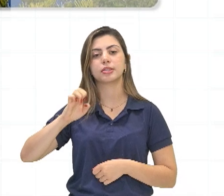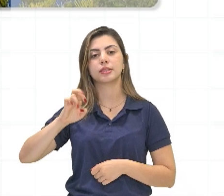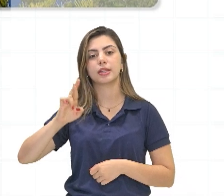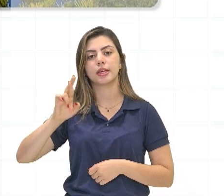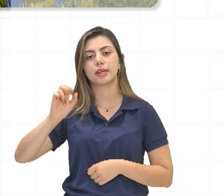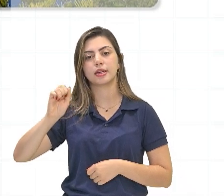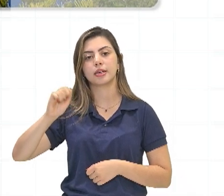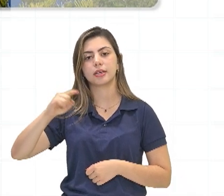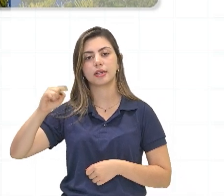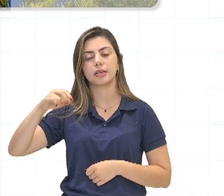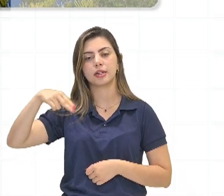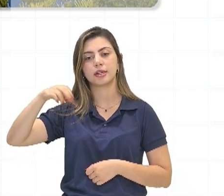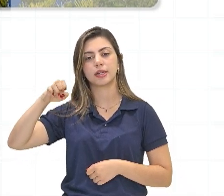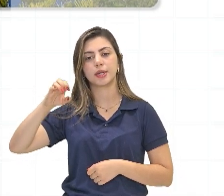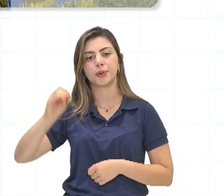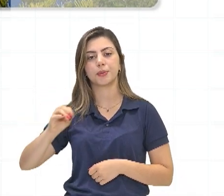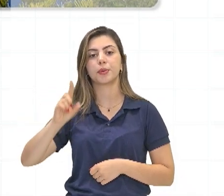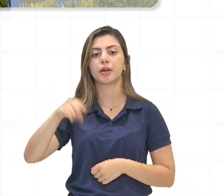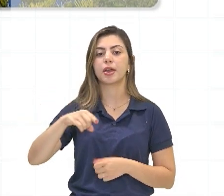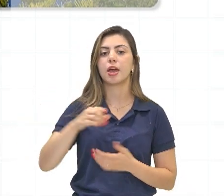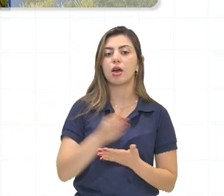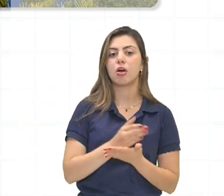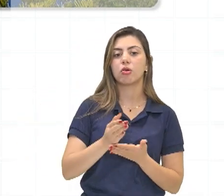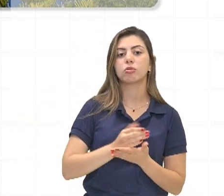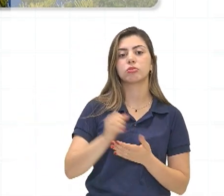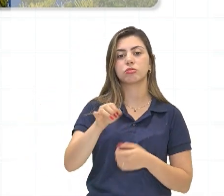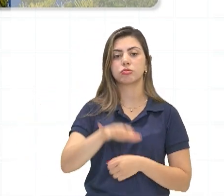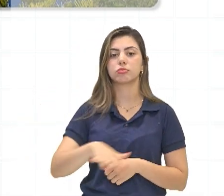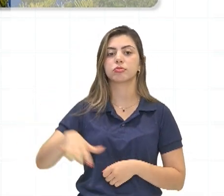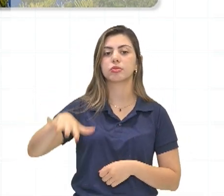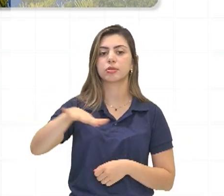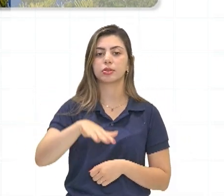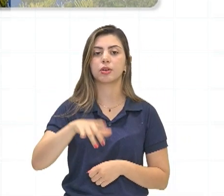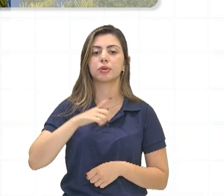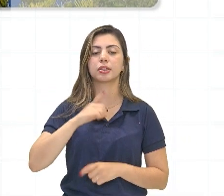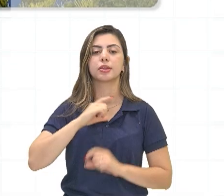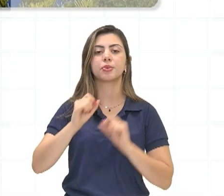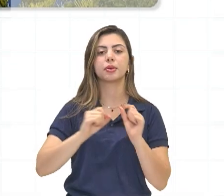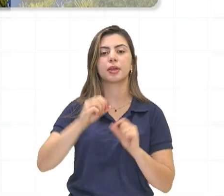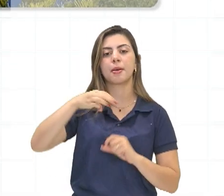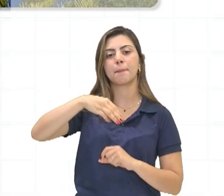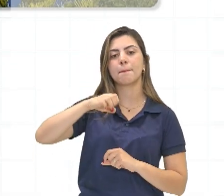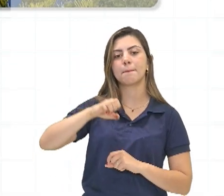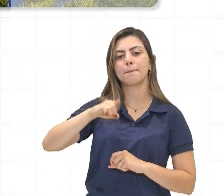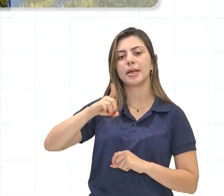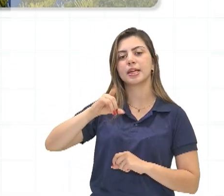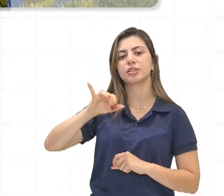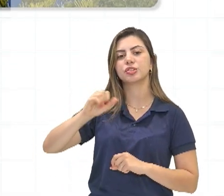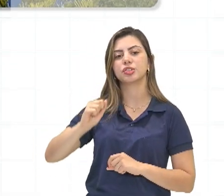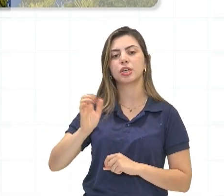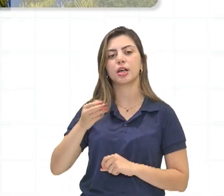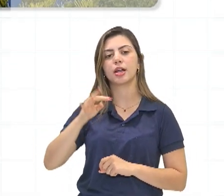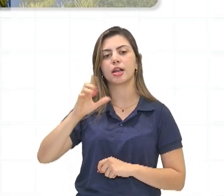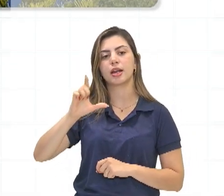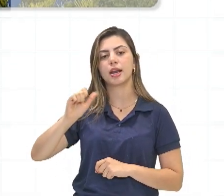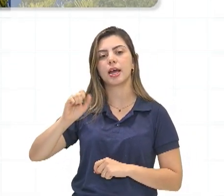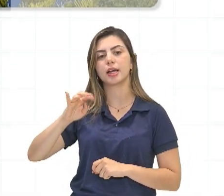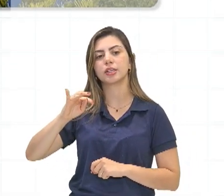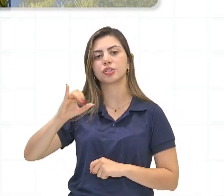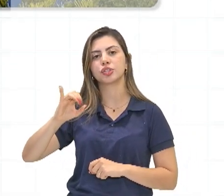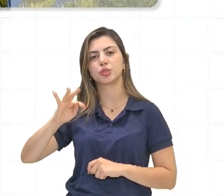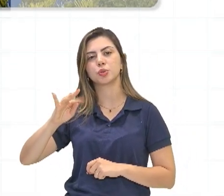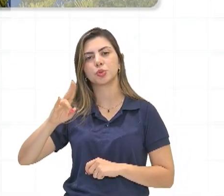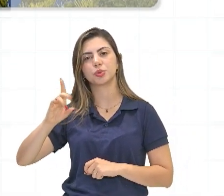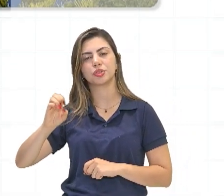áreas pontuais de média latitude. Quando a gente fala assim média latitude, gente, lembrem da dica que eu falei